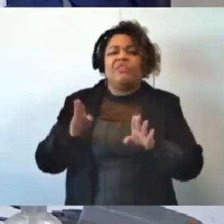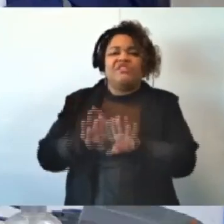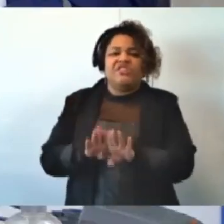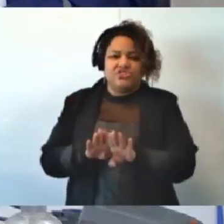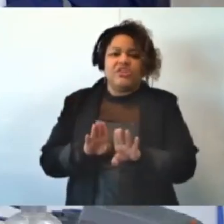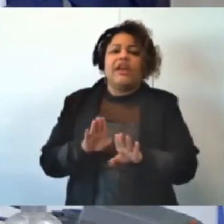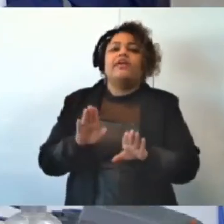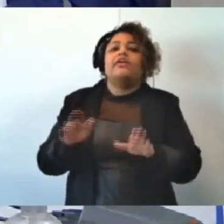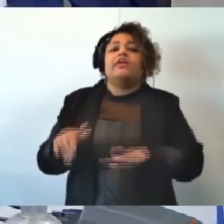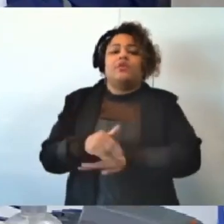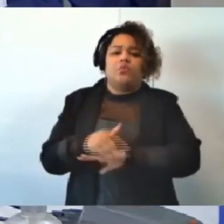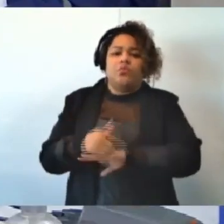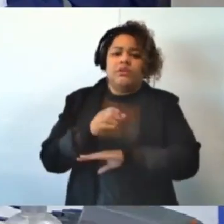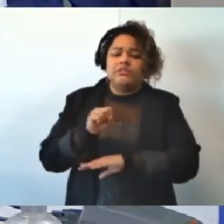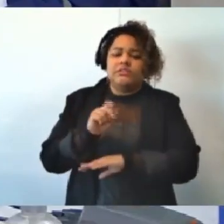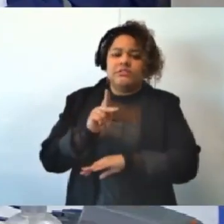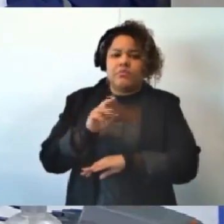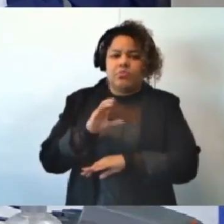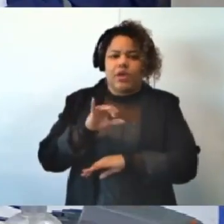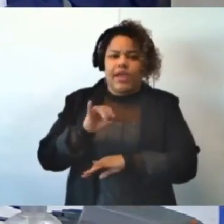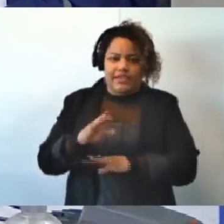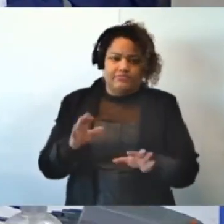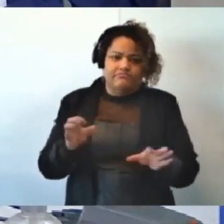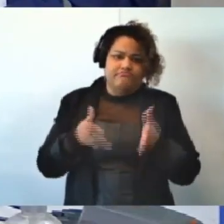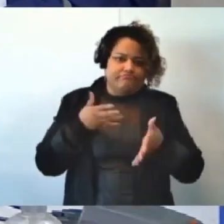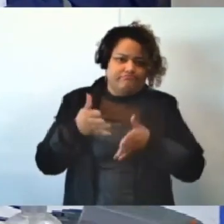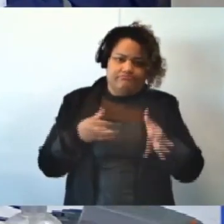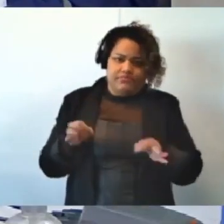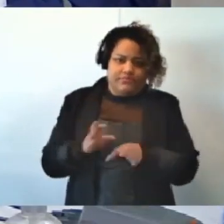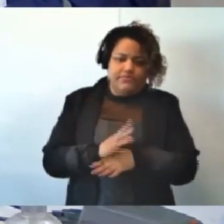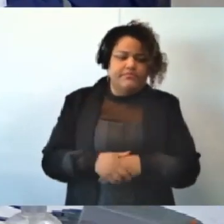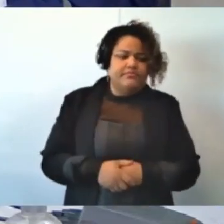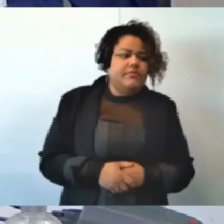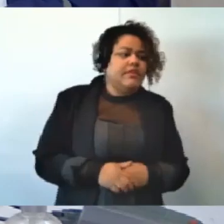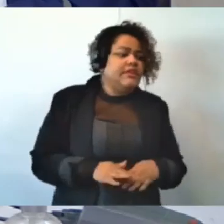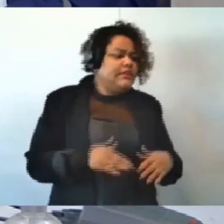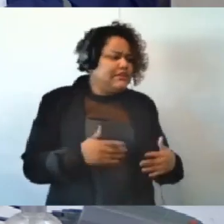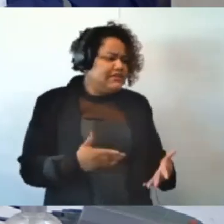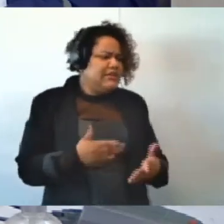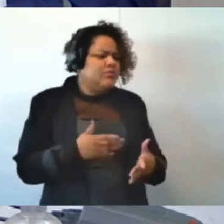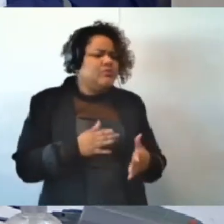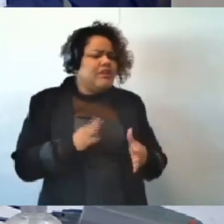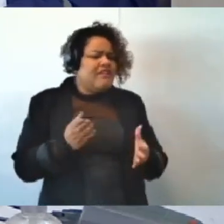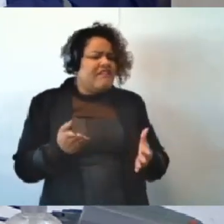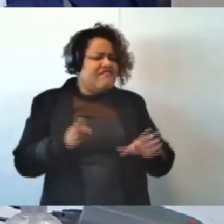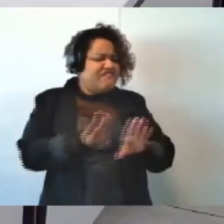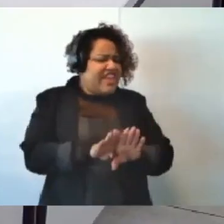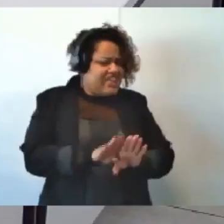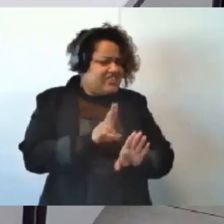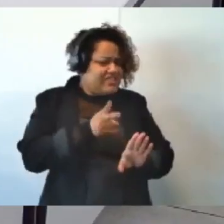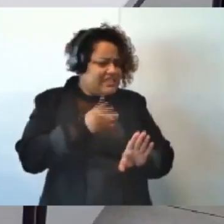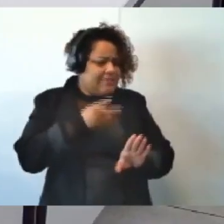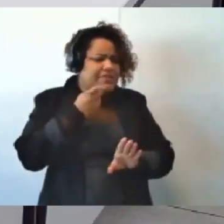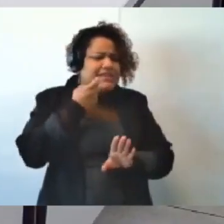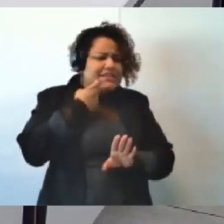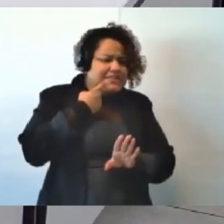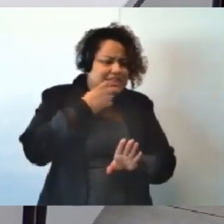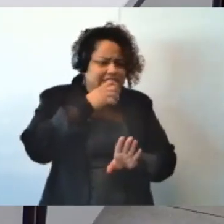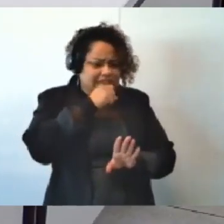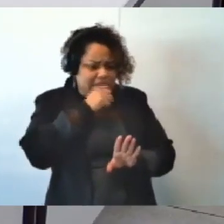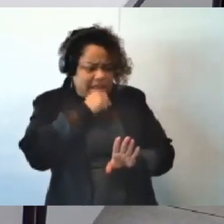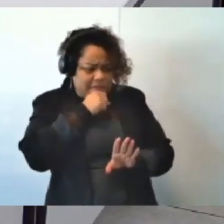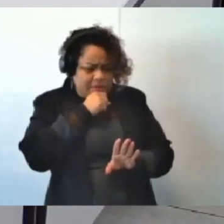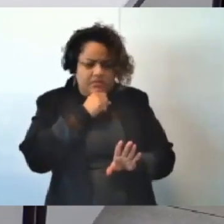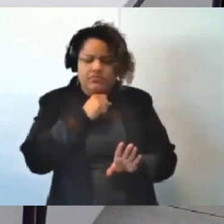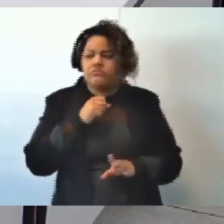agradeço. Então, não existe esse fechamento todas as sextas-feiras? Sextas e sábados, não. Só de domingo ou quando